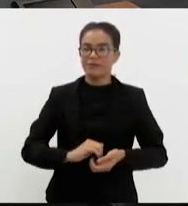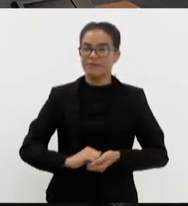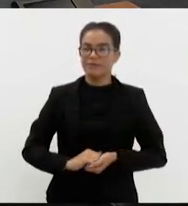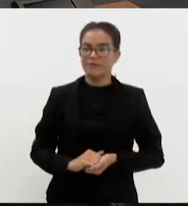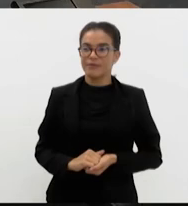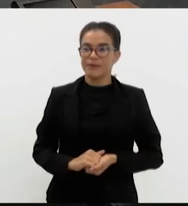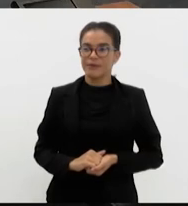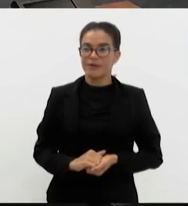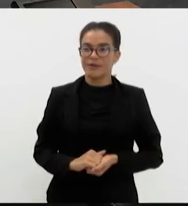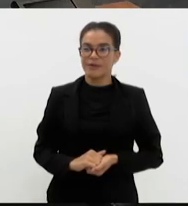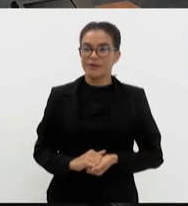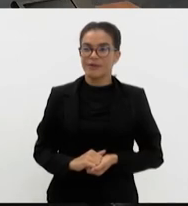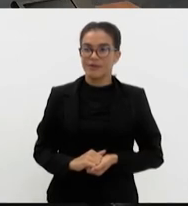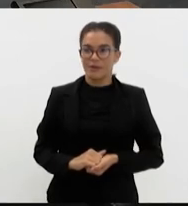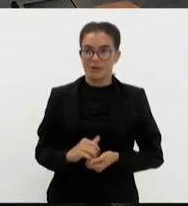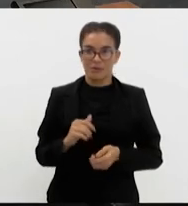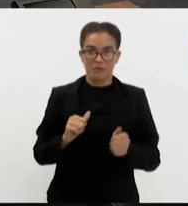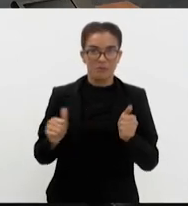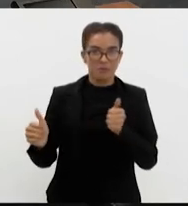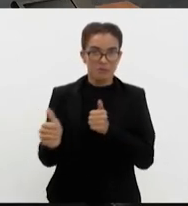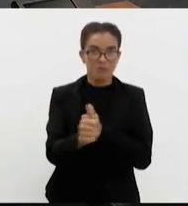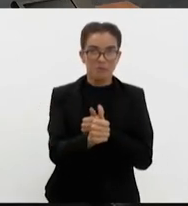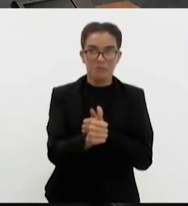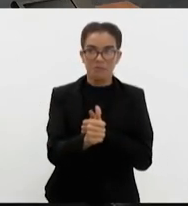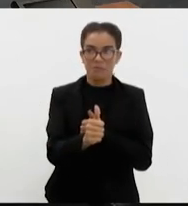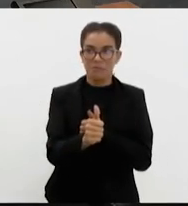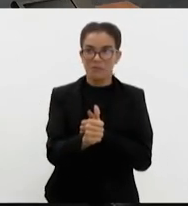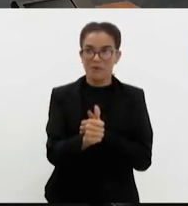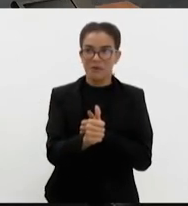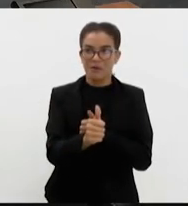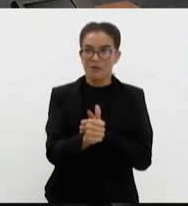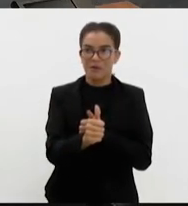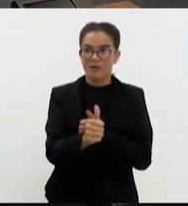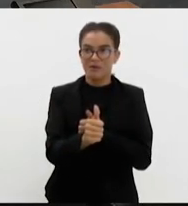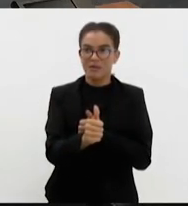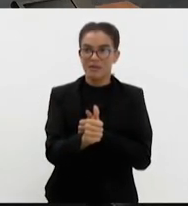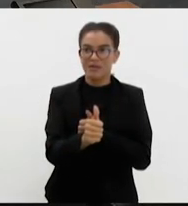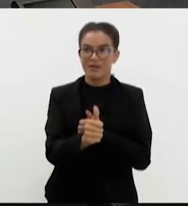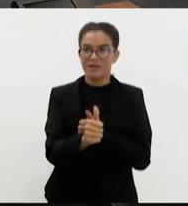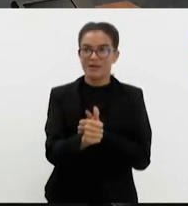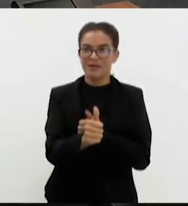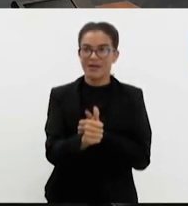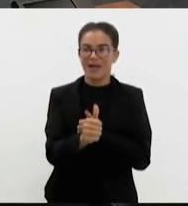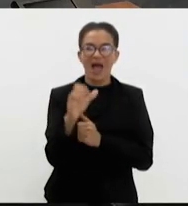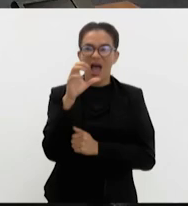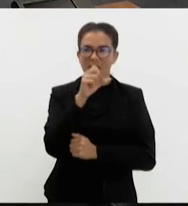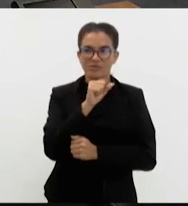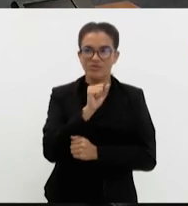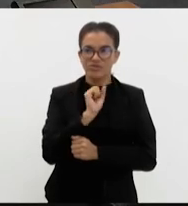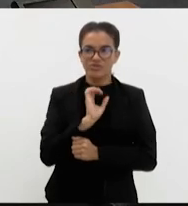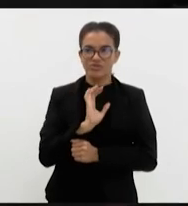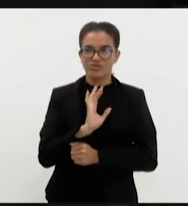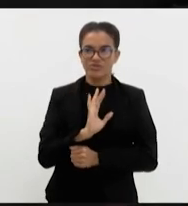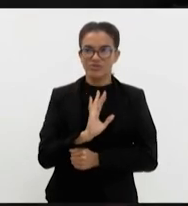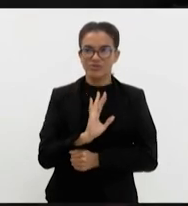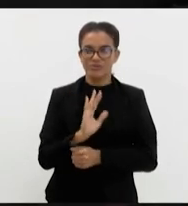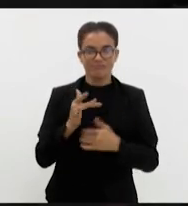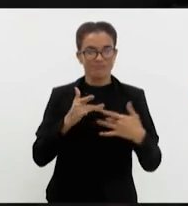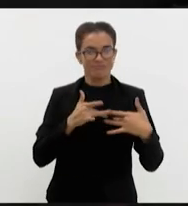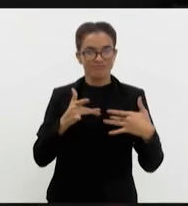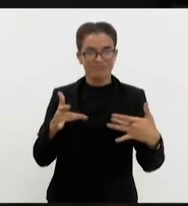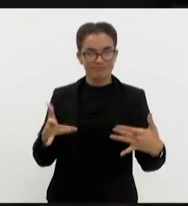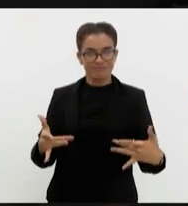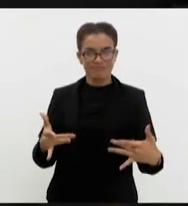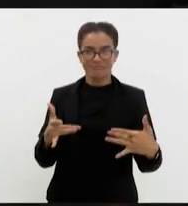Serginho posso passar tua fr frente rapidinho uma questão de gentileza Dr